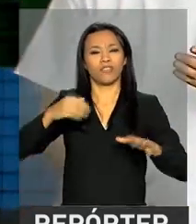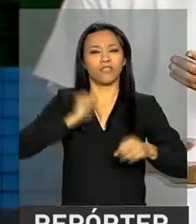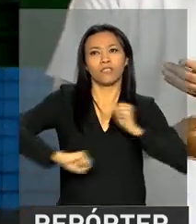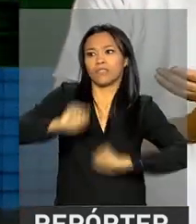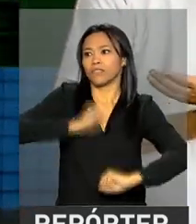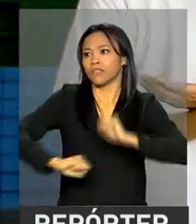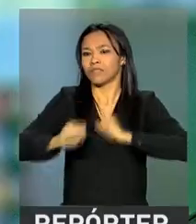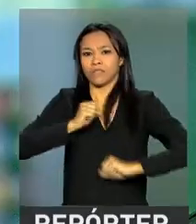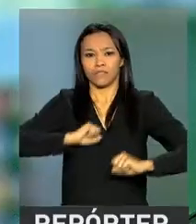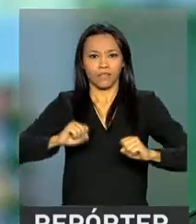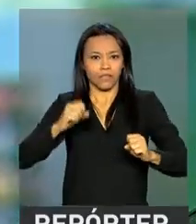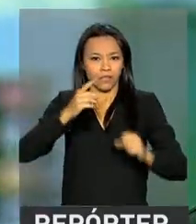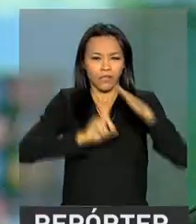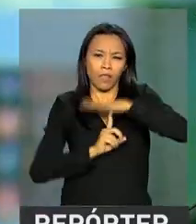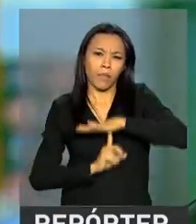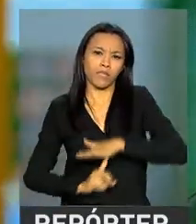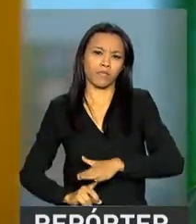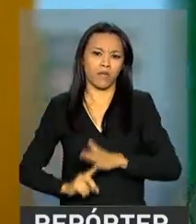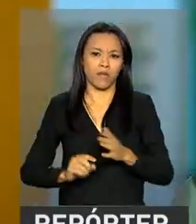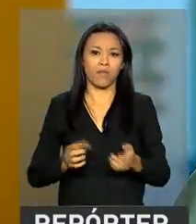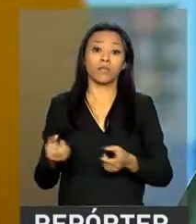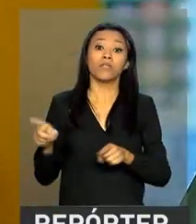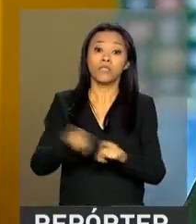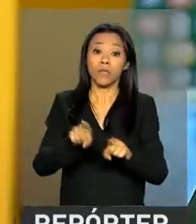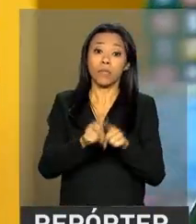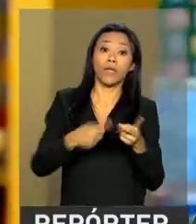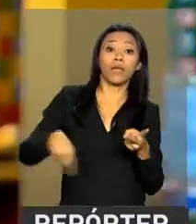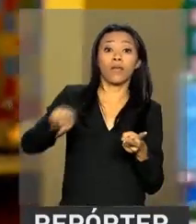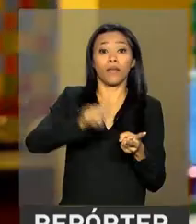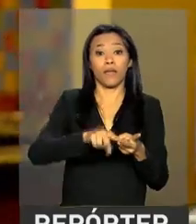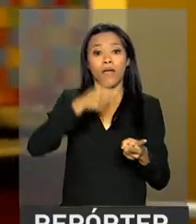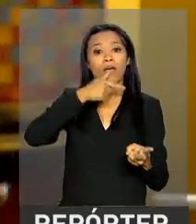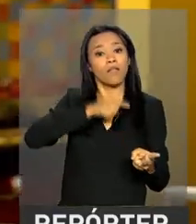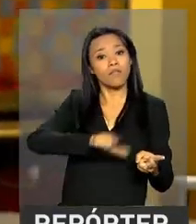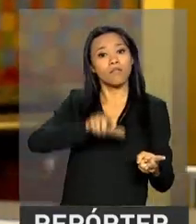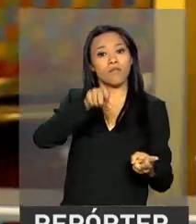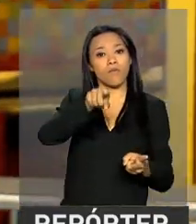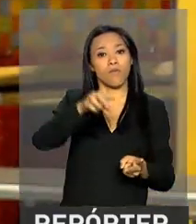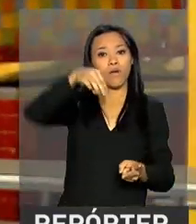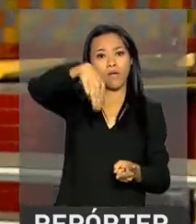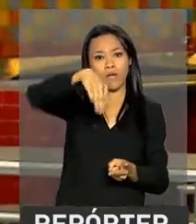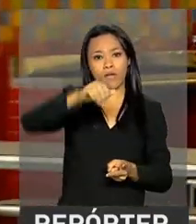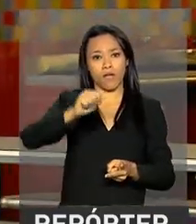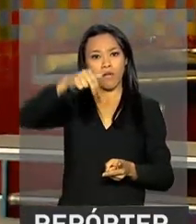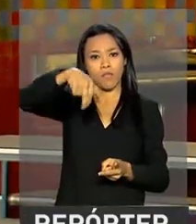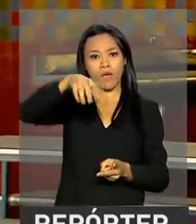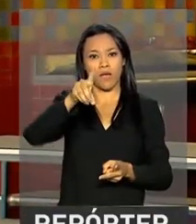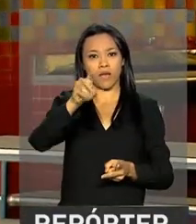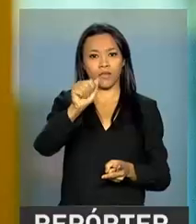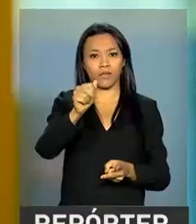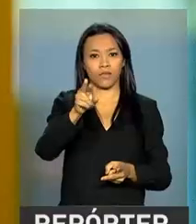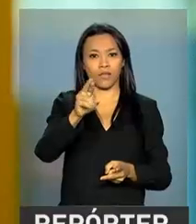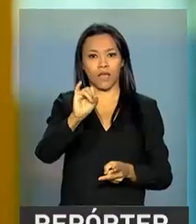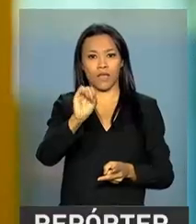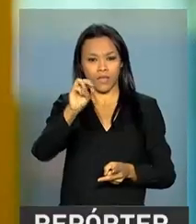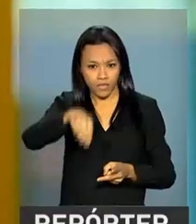de energia. Até o mandarim, idioma oficial da China, está em alta no Brasil.